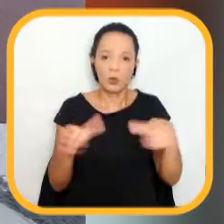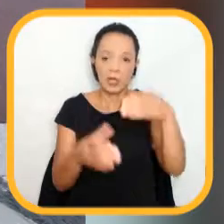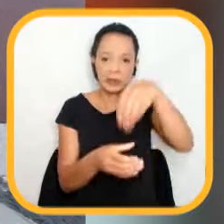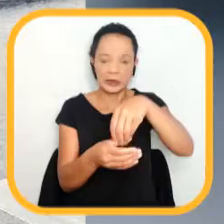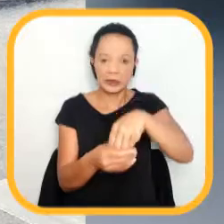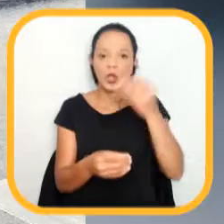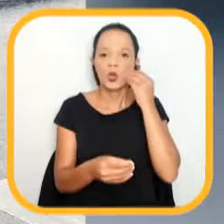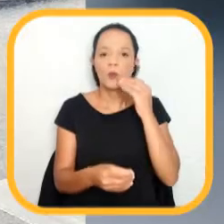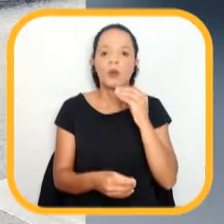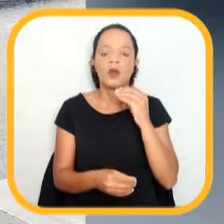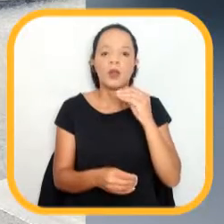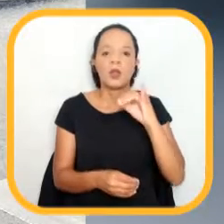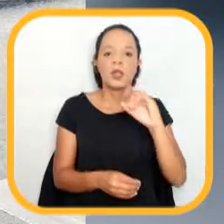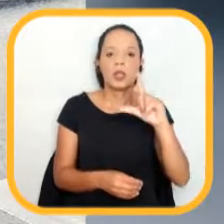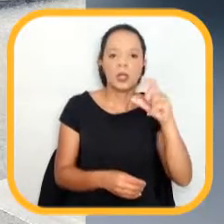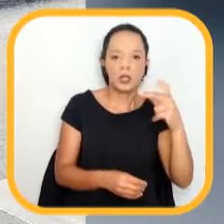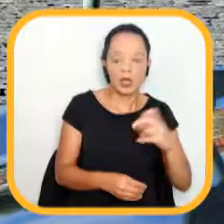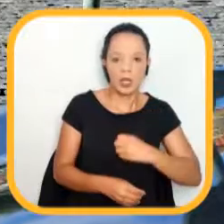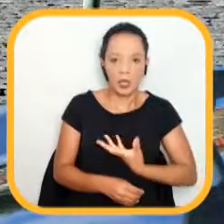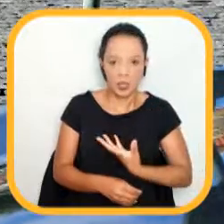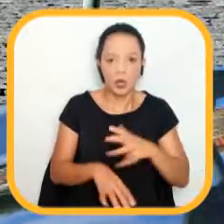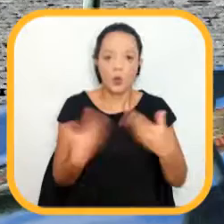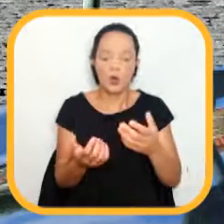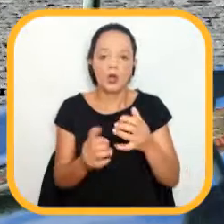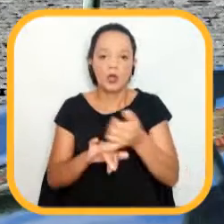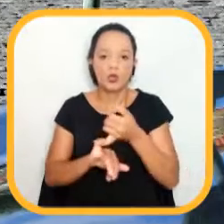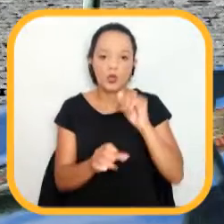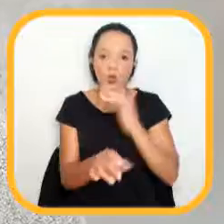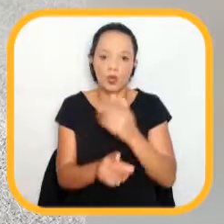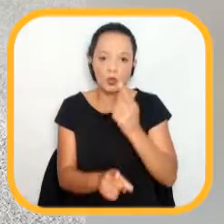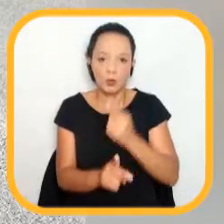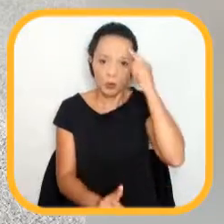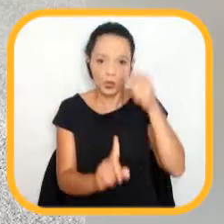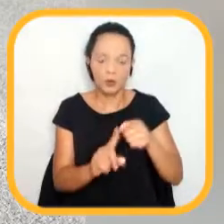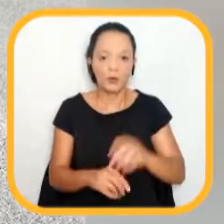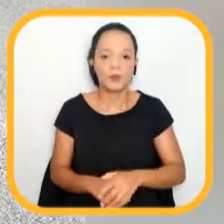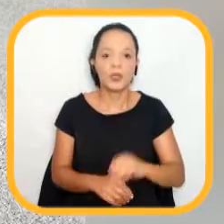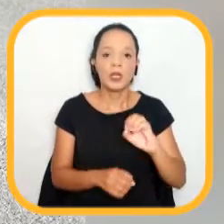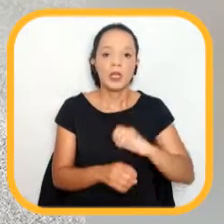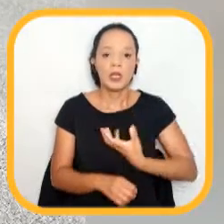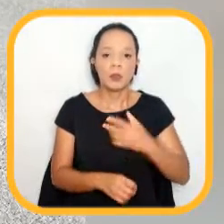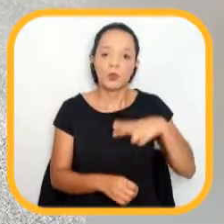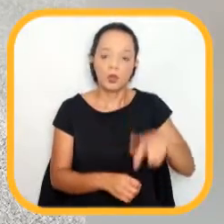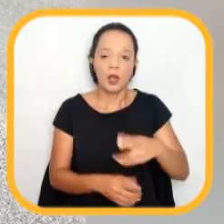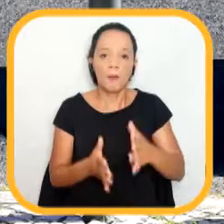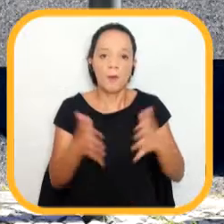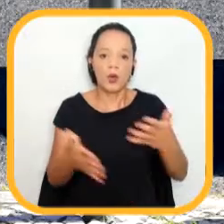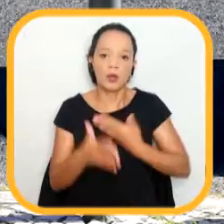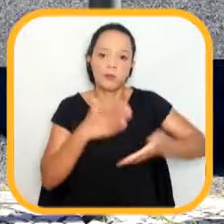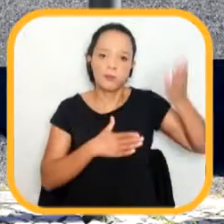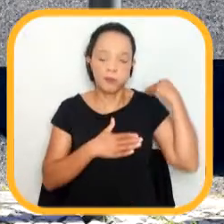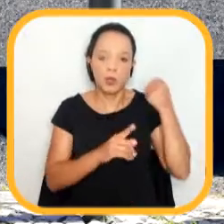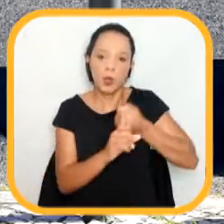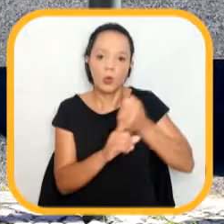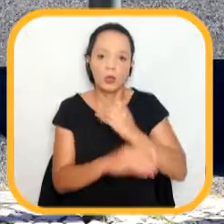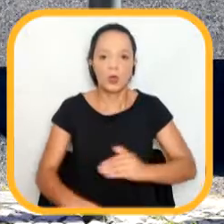da comunidade são feitos pela ILGA ou por outras associações com o mesmo objetivo. A ILGA Portugal é a maior e mais antiga associação